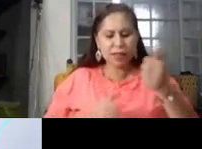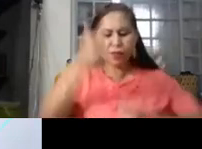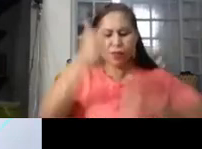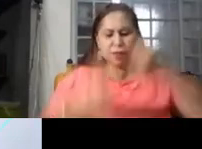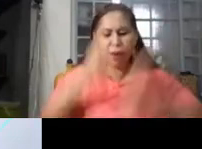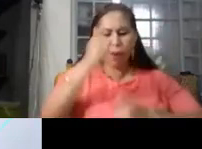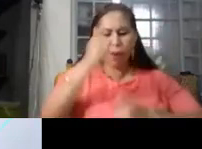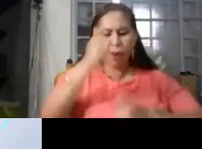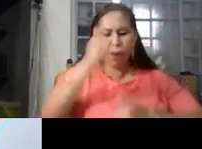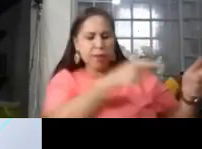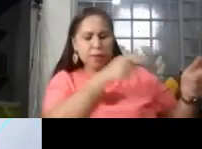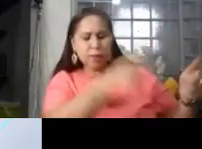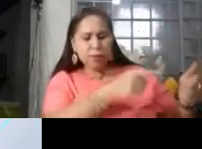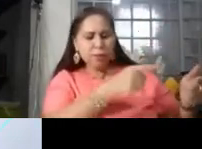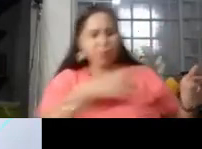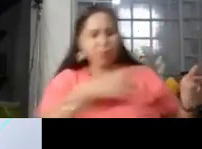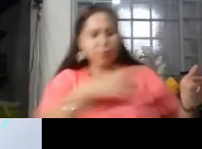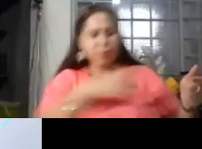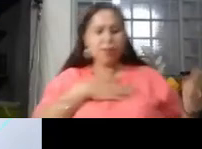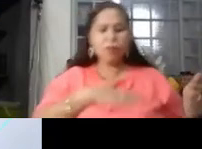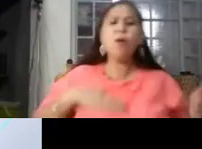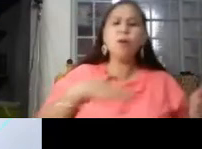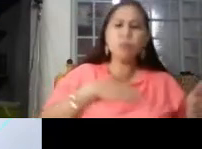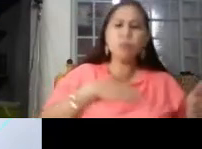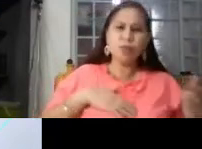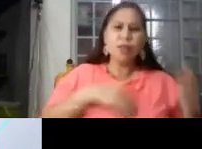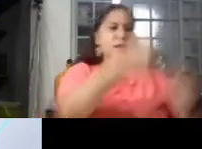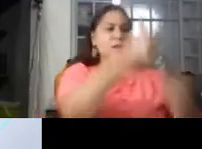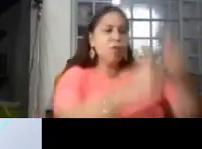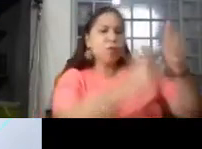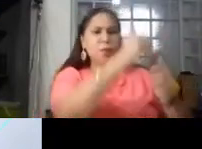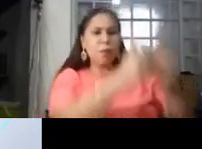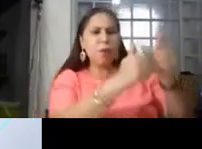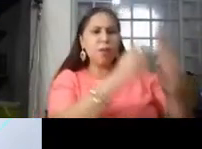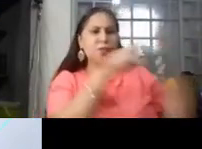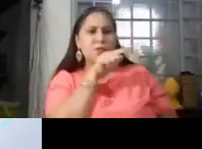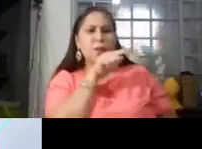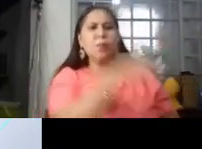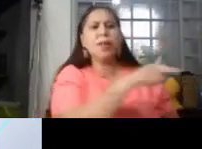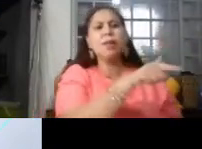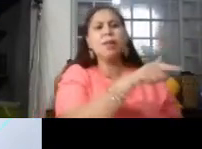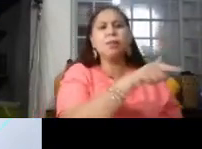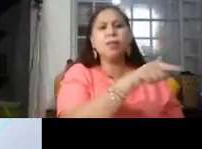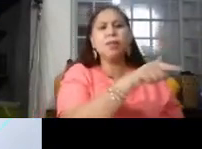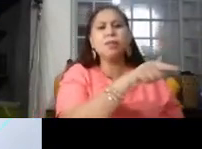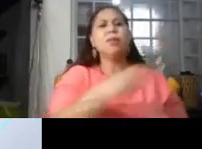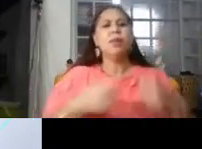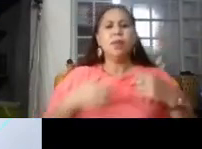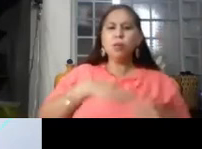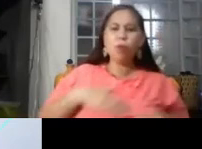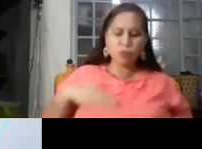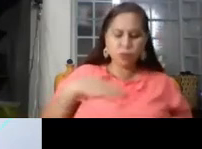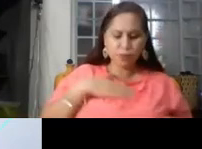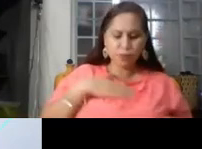né? Futebol. Isso eu gosto. Então, o futebol ele fez o apontamento. Isso